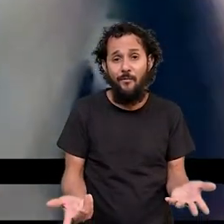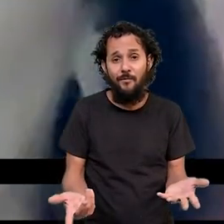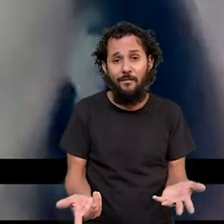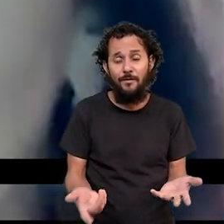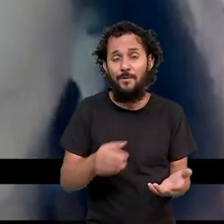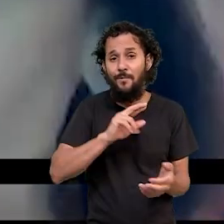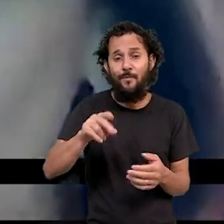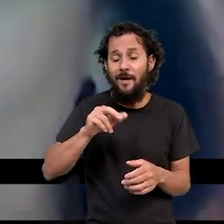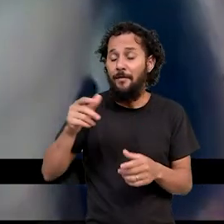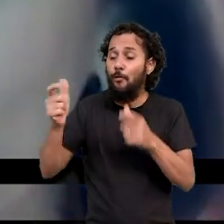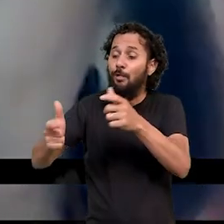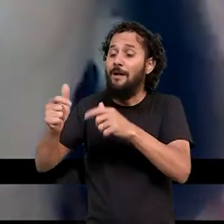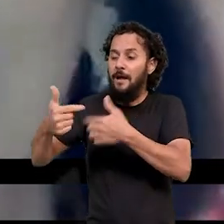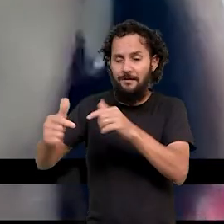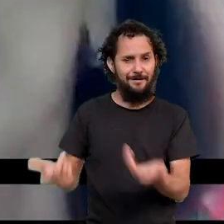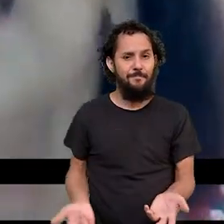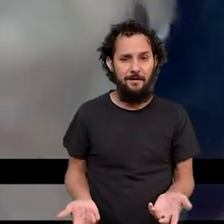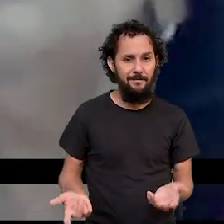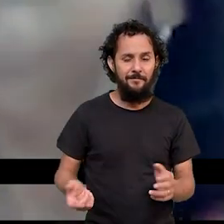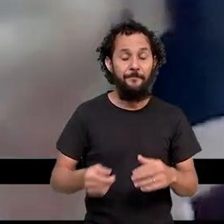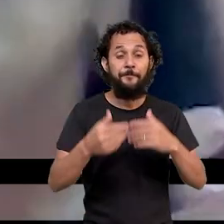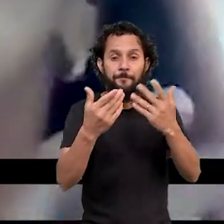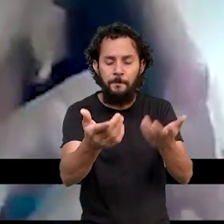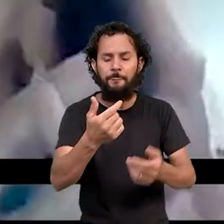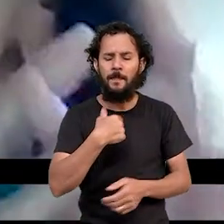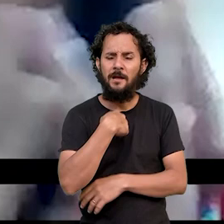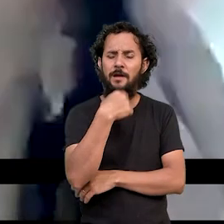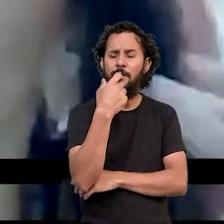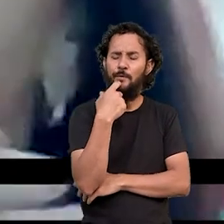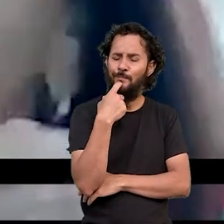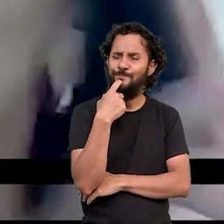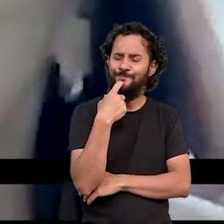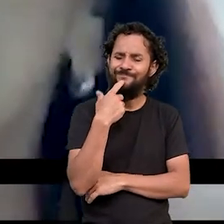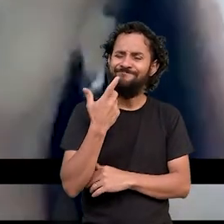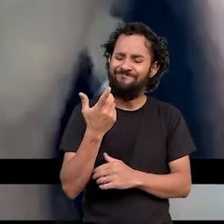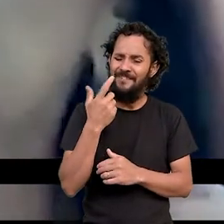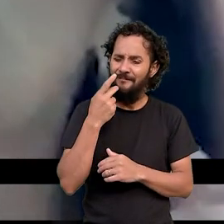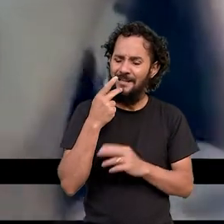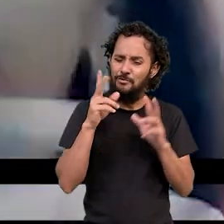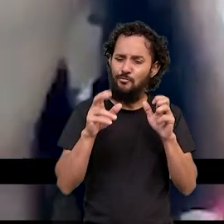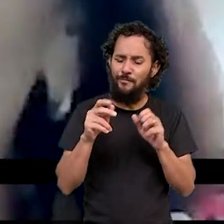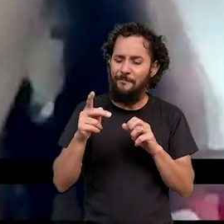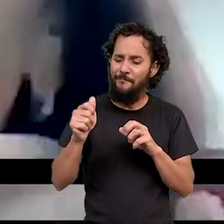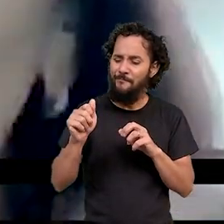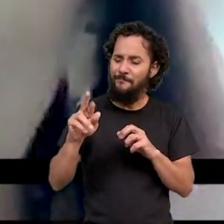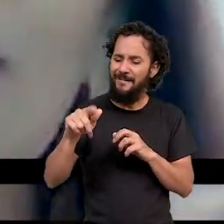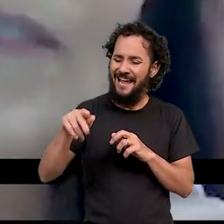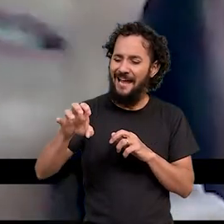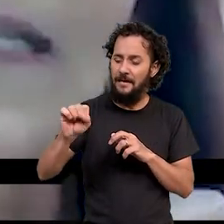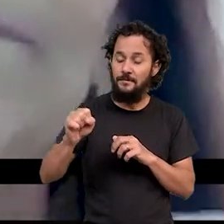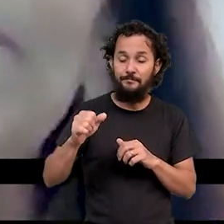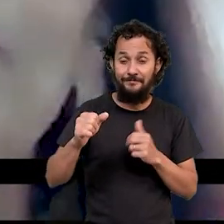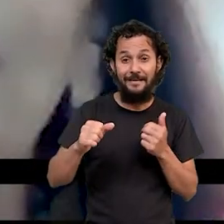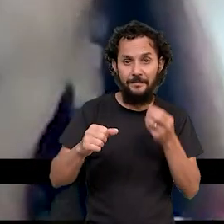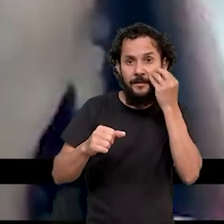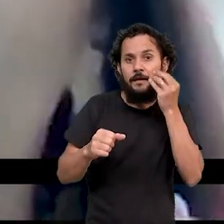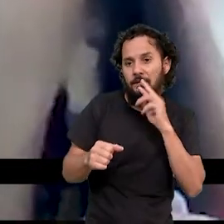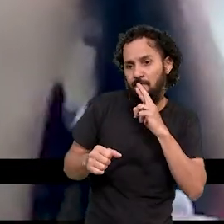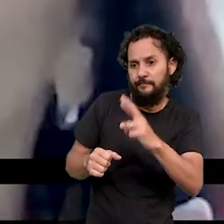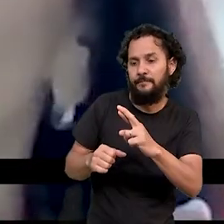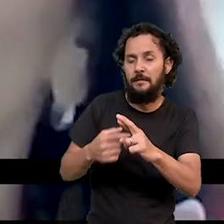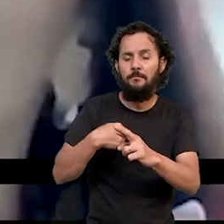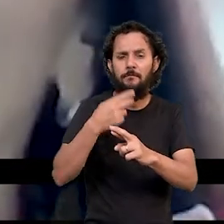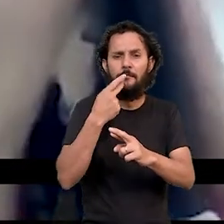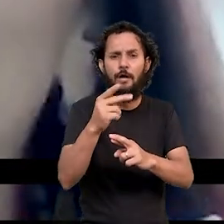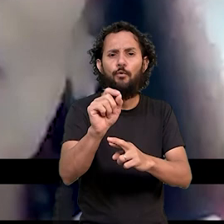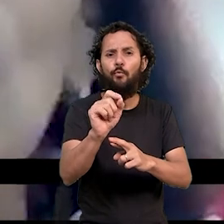não a etapa em que atua. Então, e voltando à questão dos parques, para responder você,